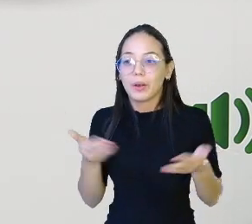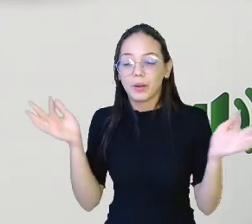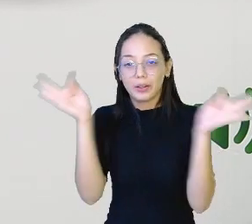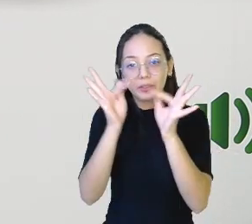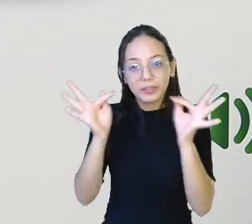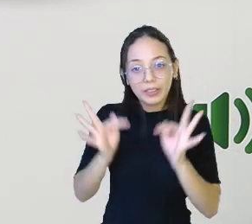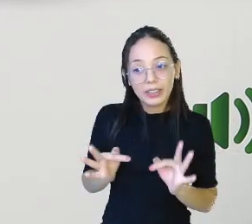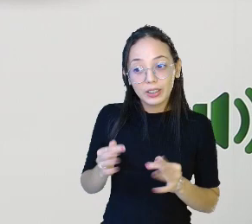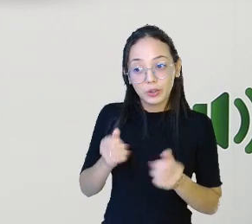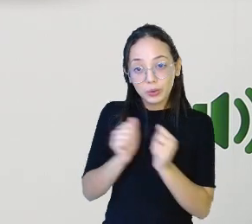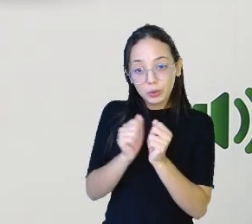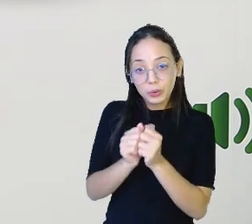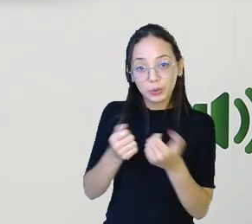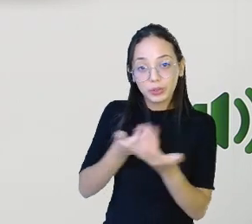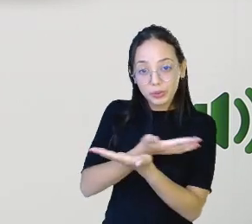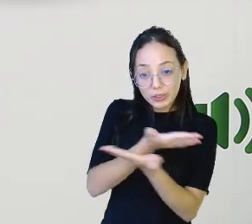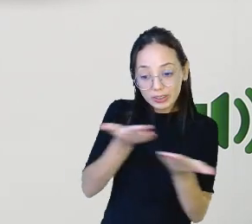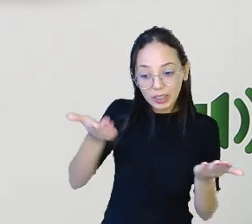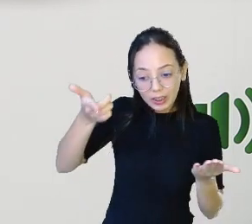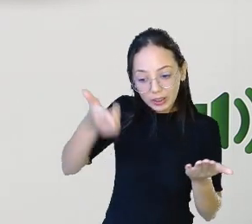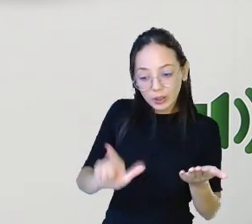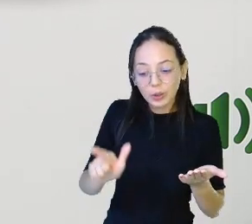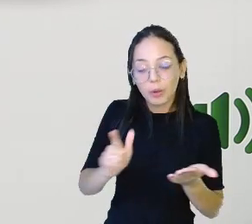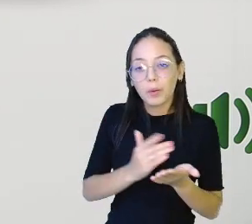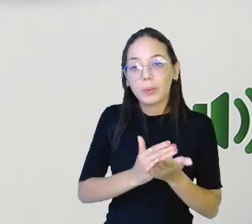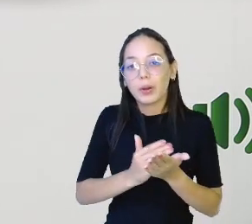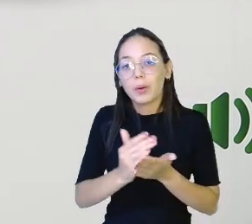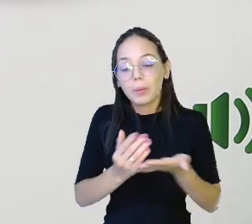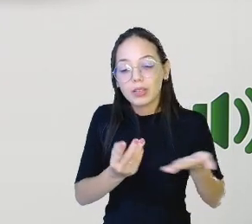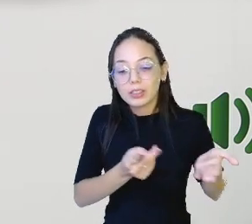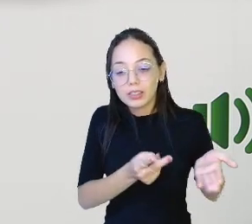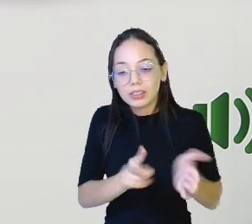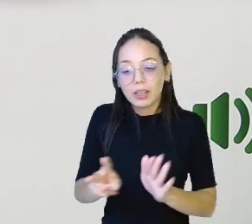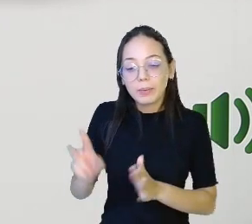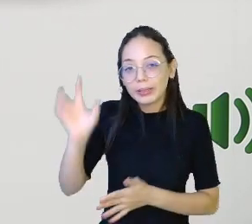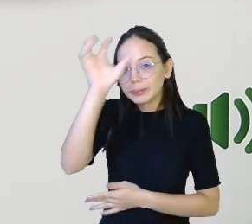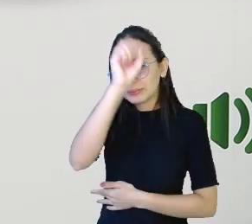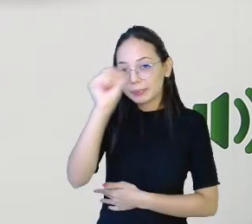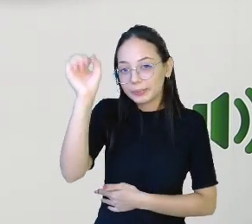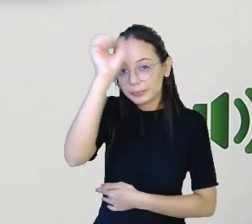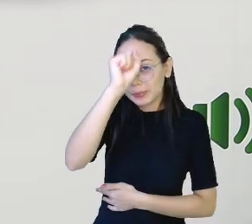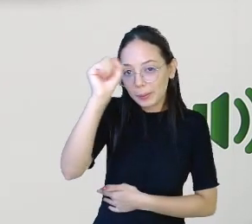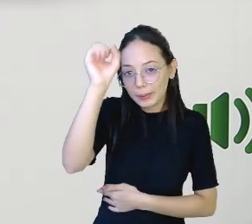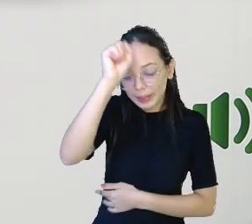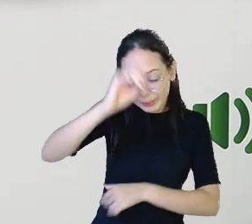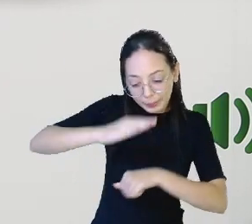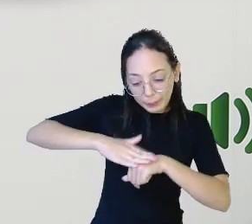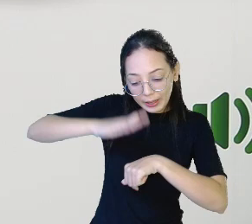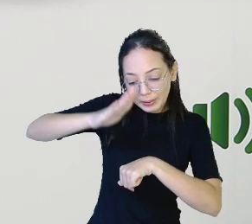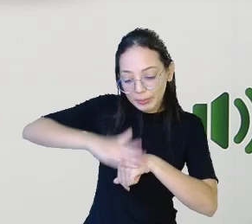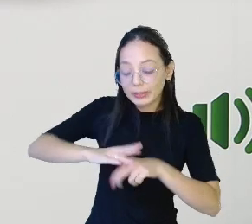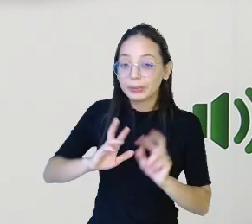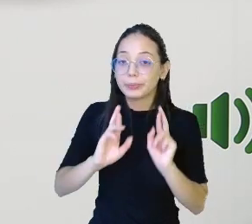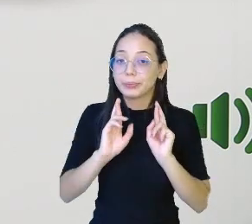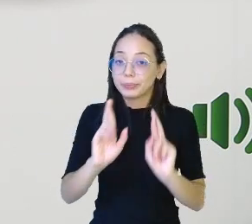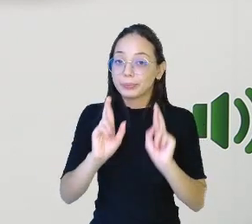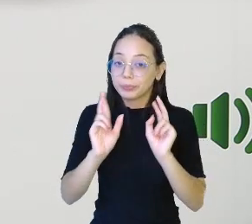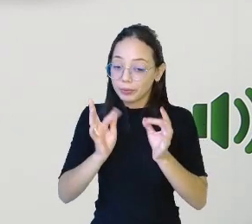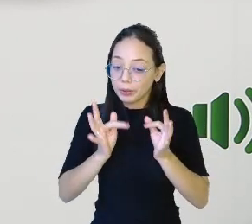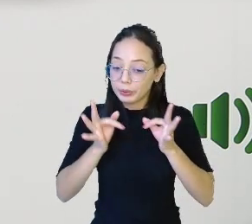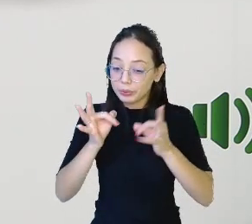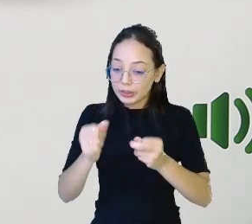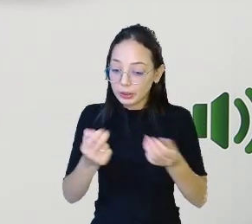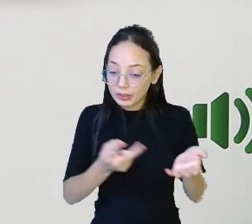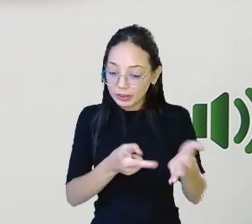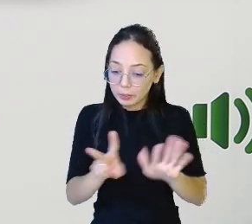ter você aqui mais uma vez conosco para iniciarmos a semana aprendendo cada vez mais. Eu espero que o teu final de semana tenha